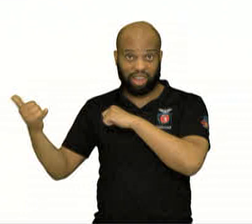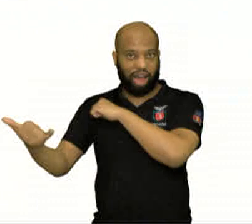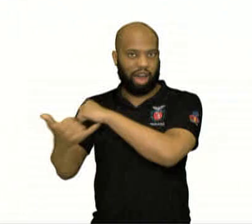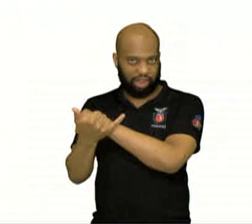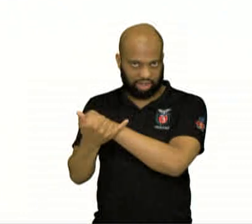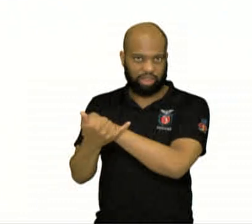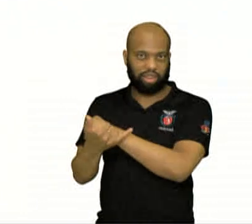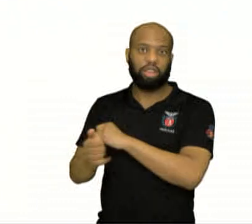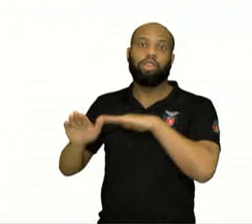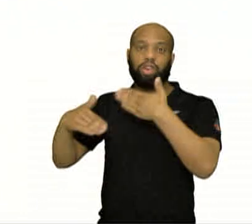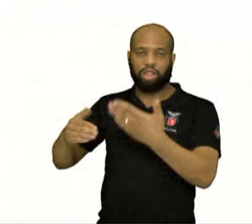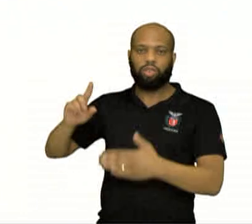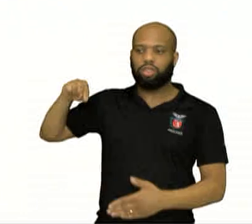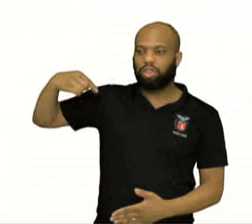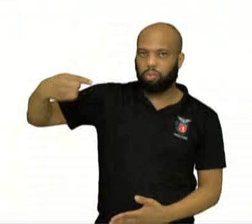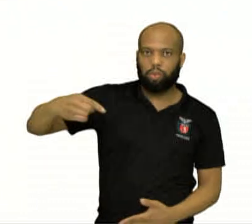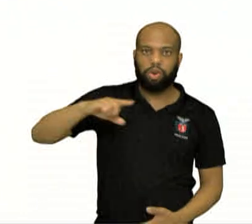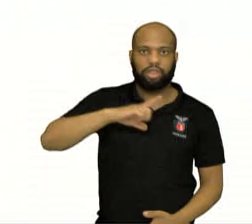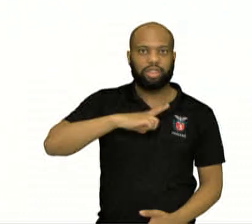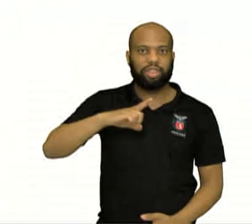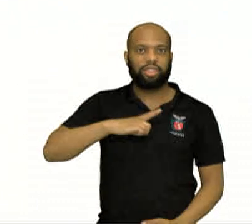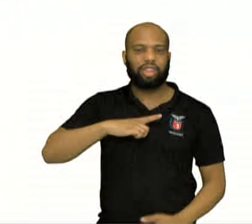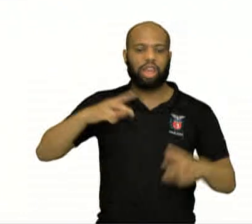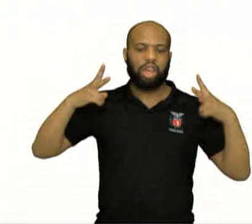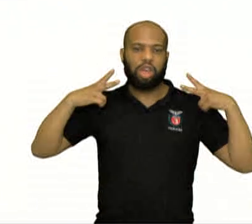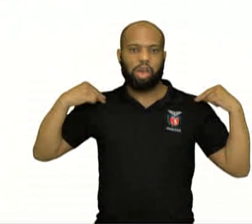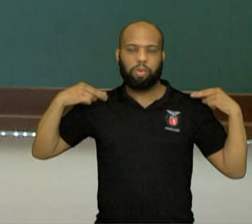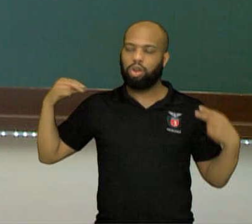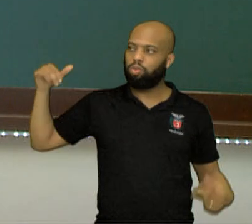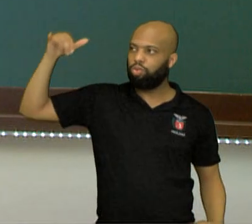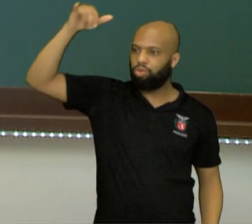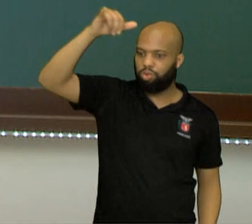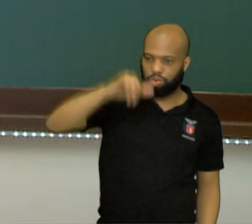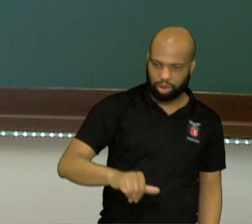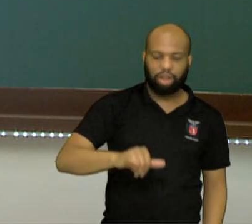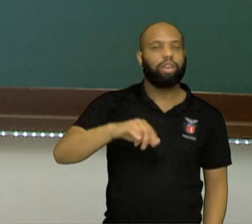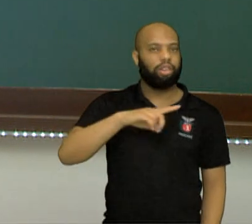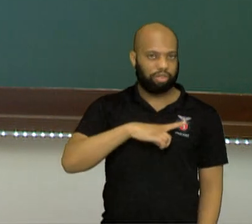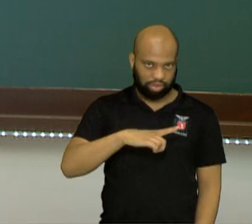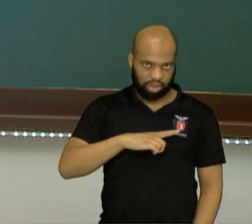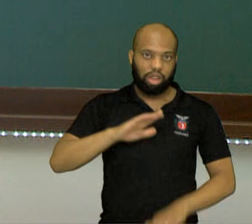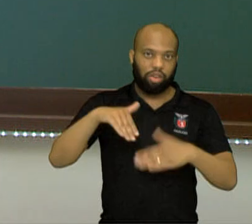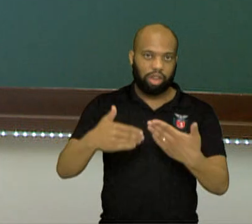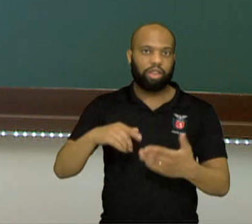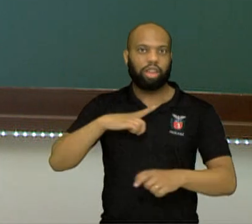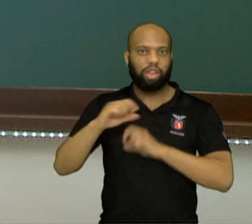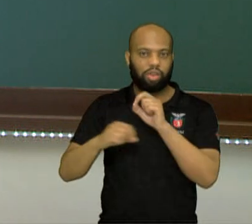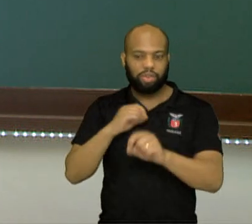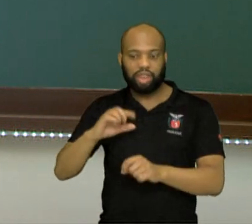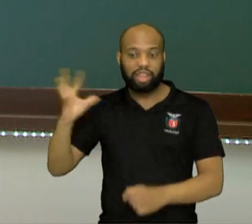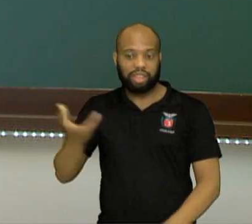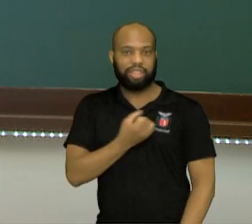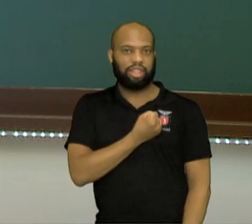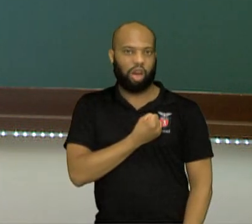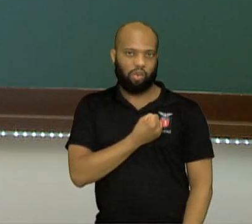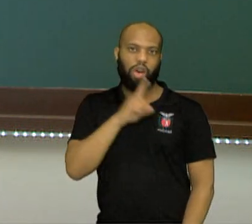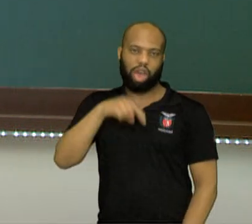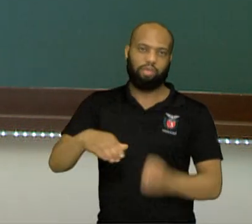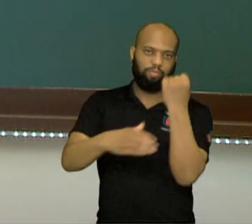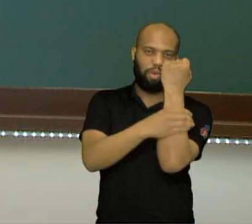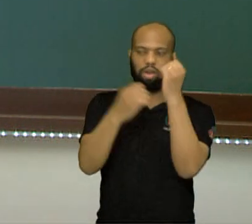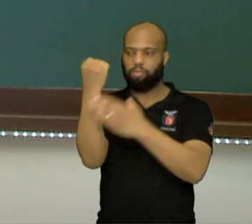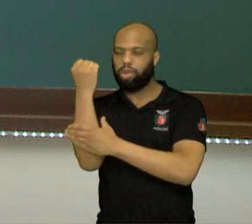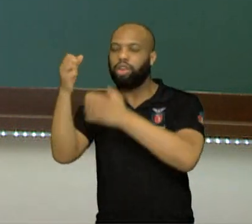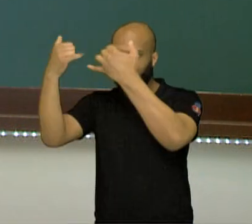tênis cera depois que o piloto americano Steve Trevor cai no mar e é resgatado por Diana ele